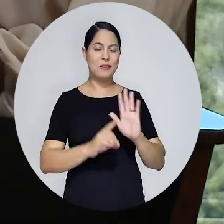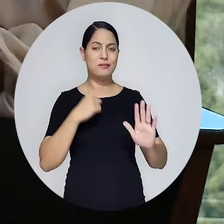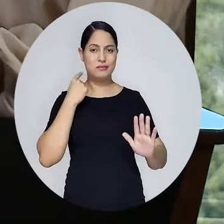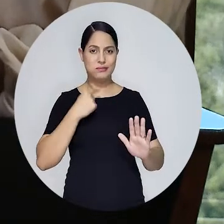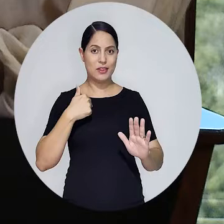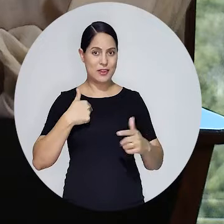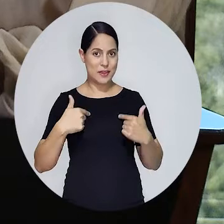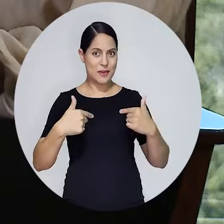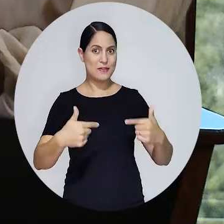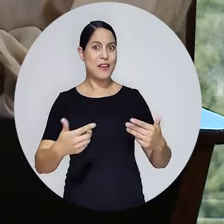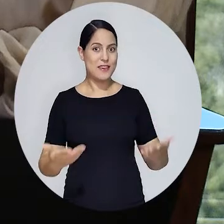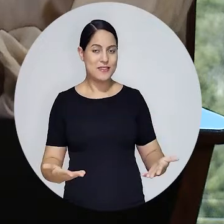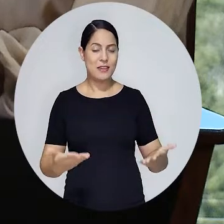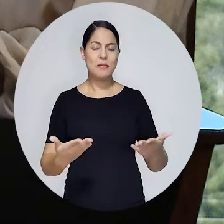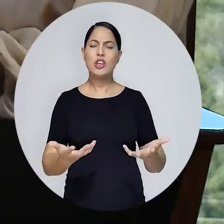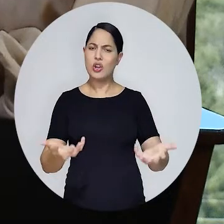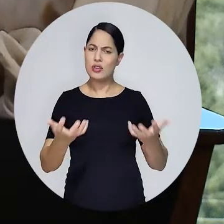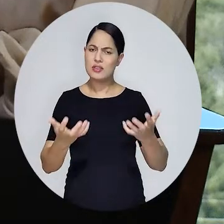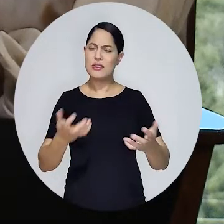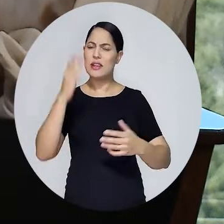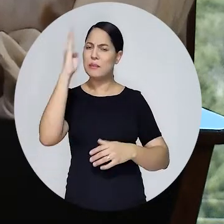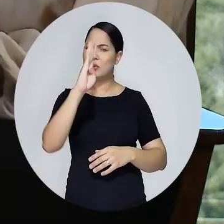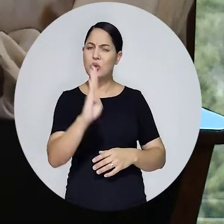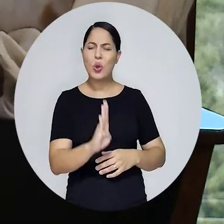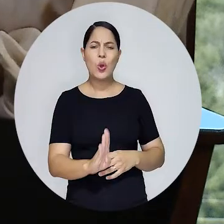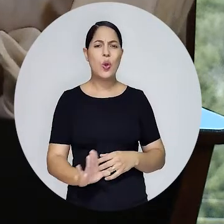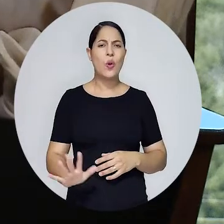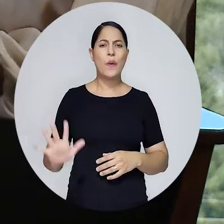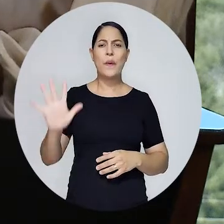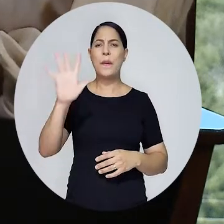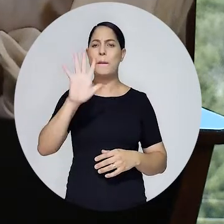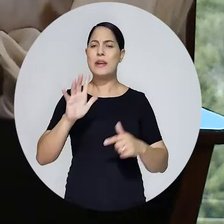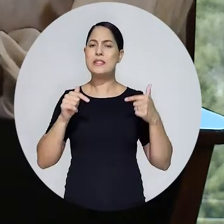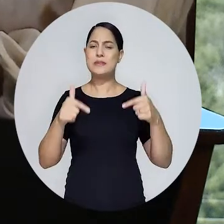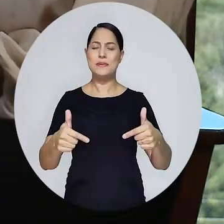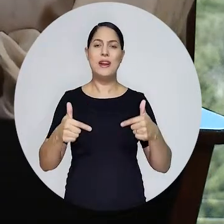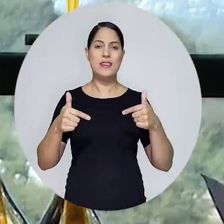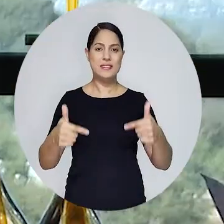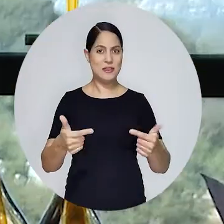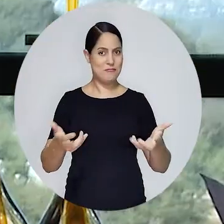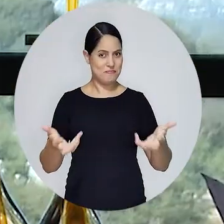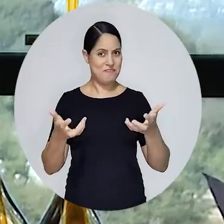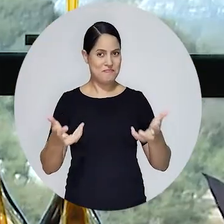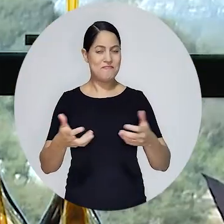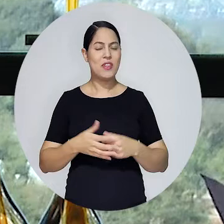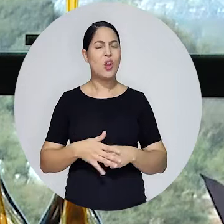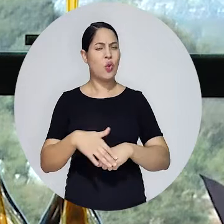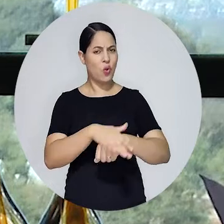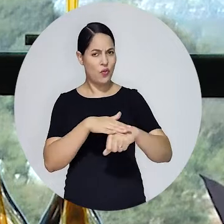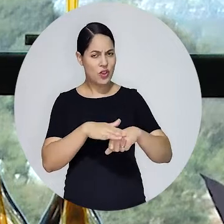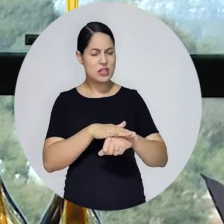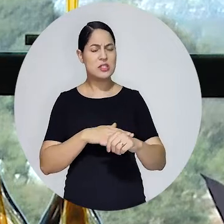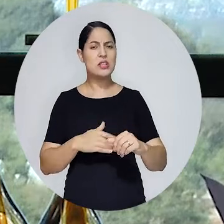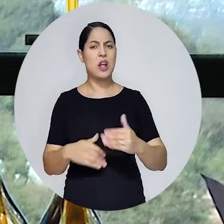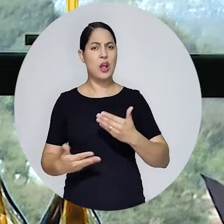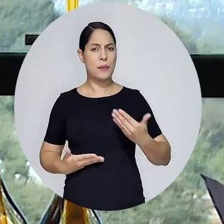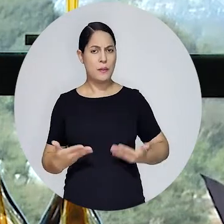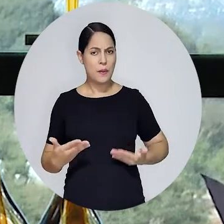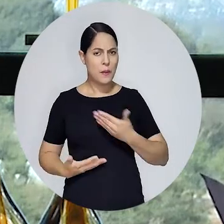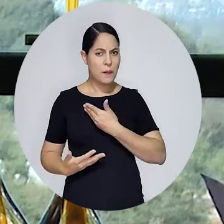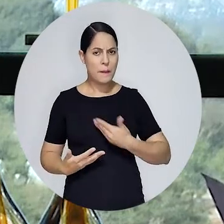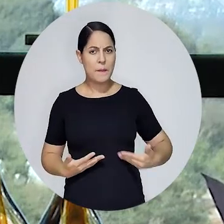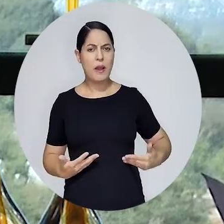Prerrogativas, é que a gente possa levar a todo esse Brasil aquele projeto Mais Prerrogativas pelo Brasil. Conversando com as